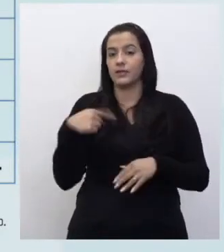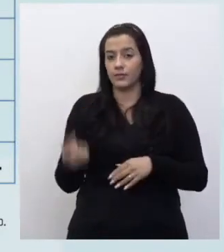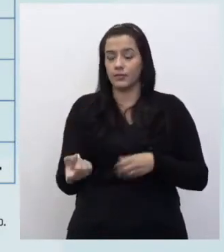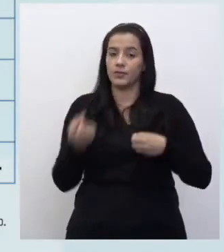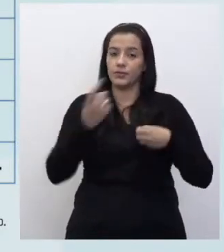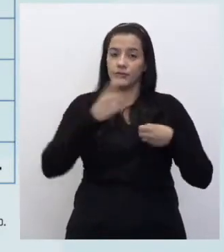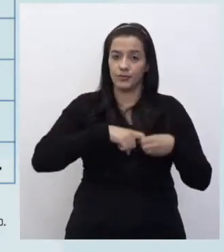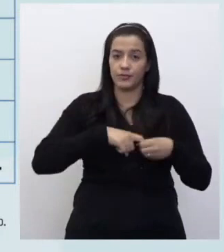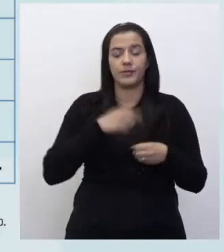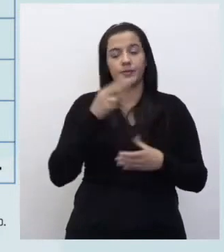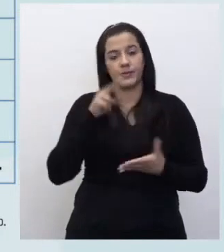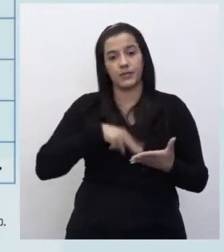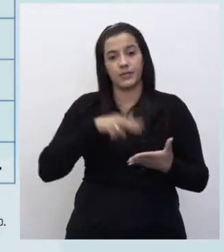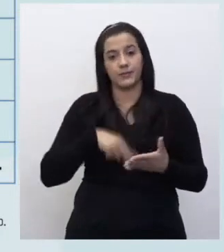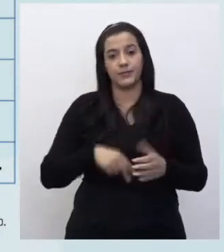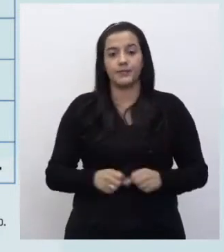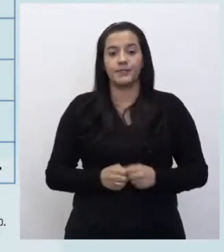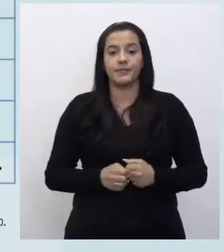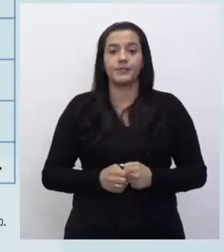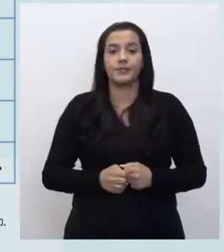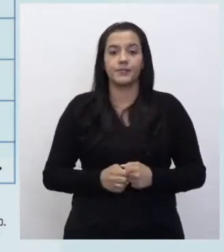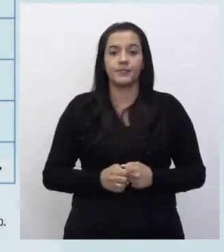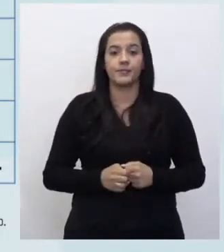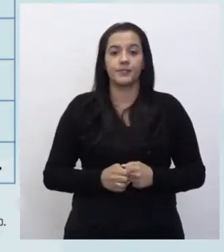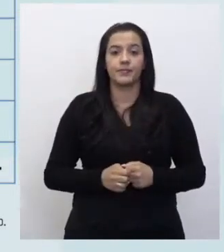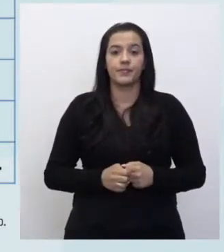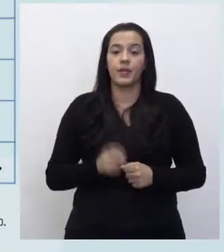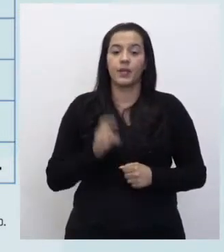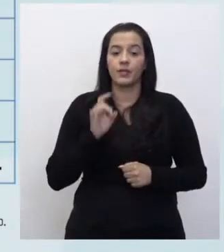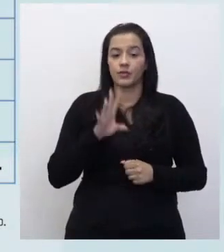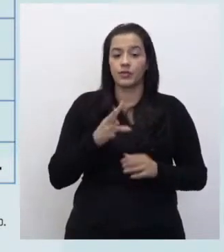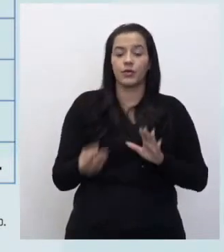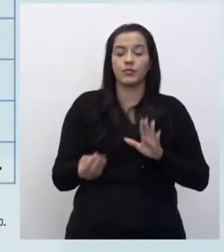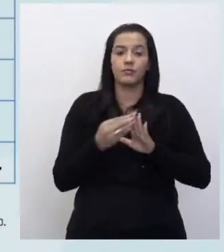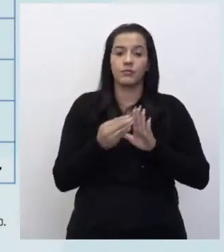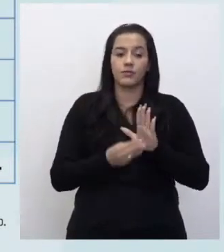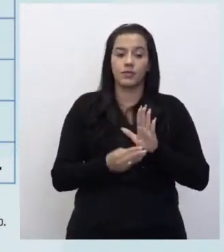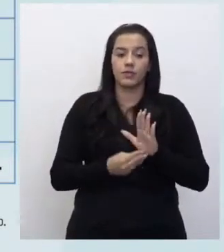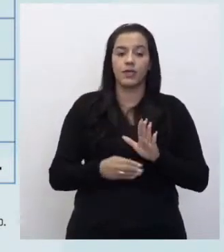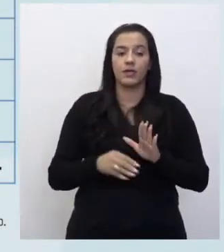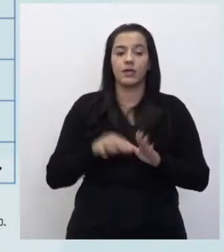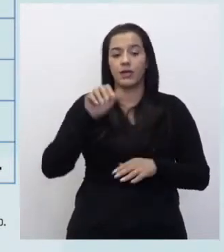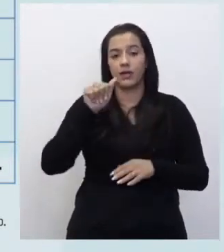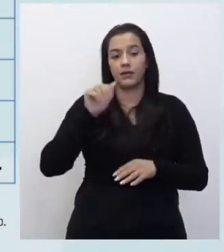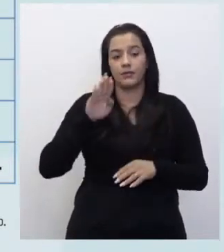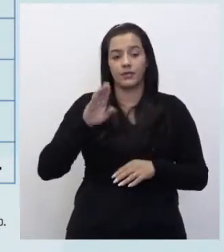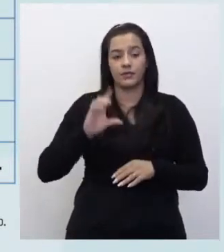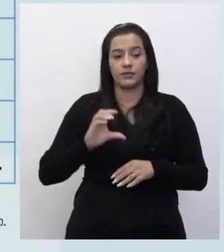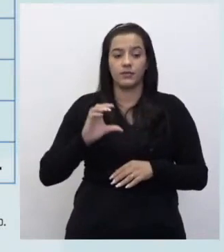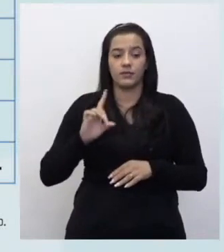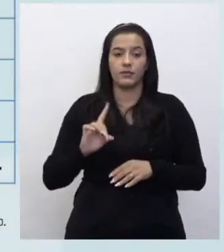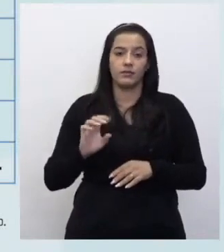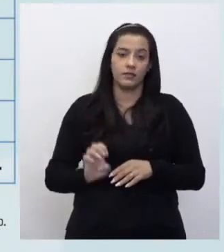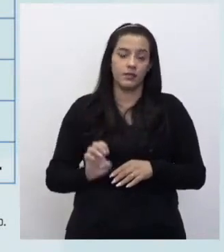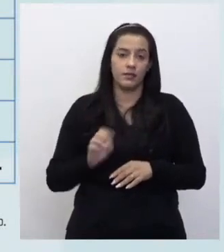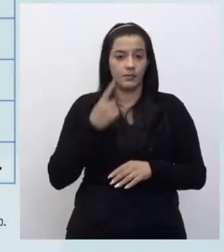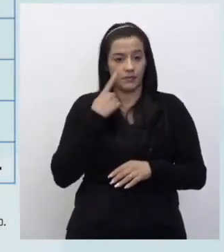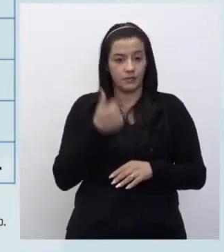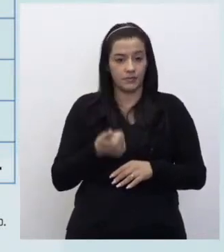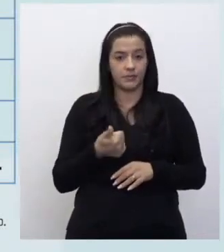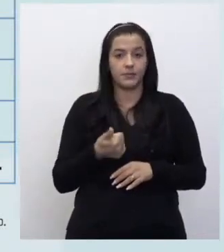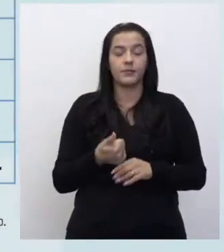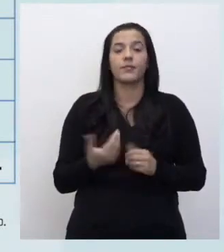voltar, nós lemos. A, B, C, D, E, é só mandar no chat pra gente a ordem que esses números vão aparecer para vocês,